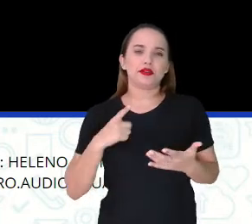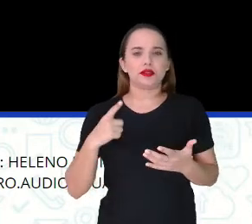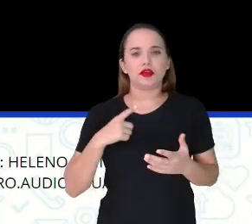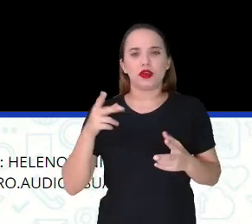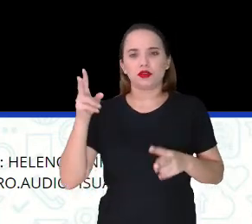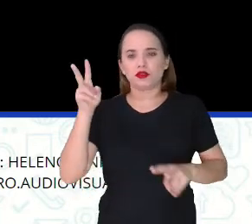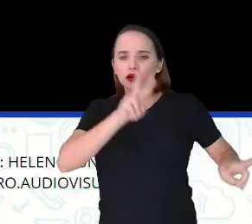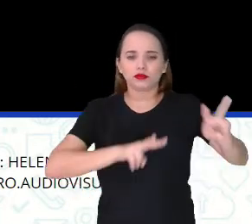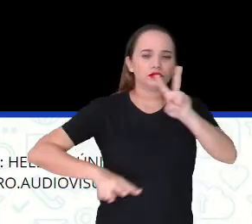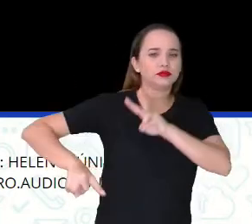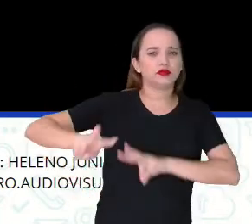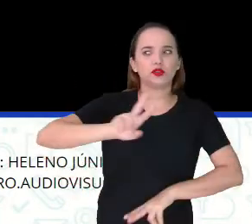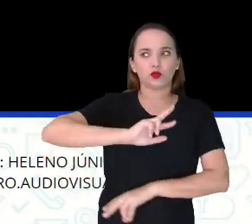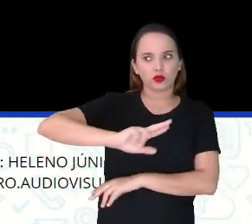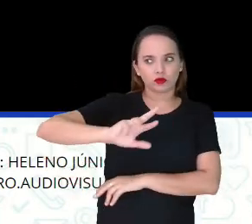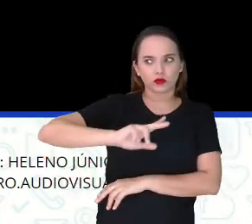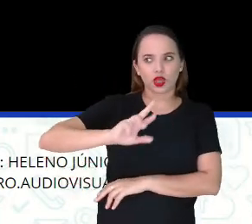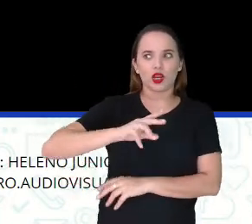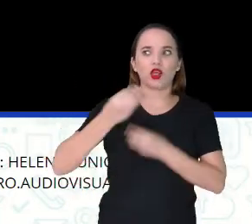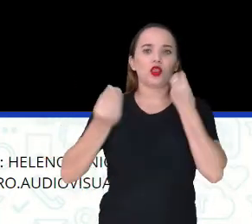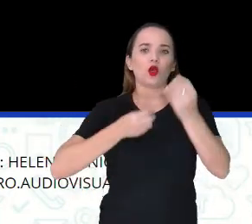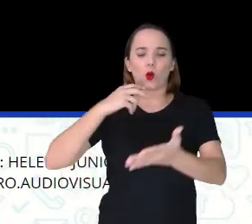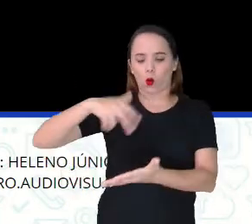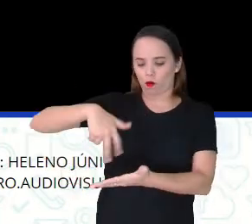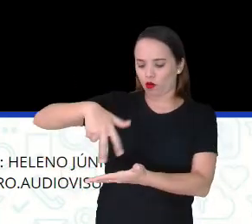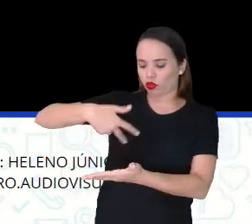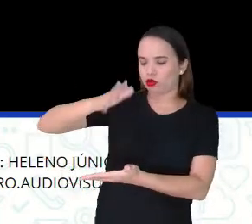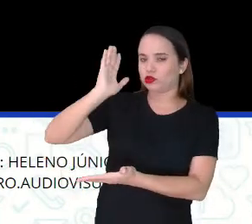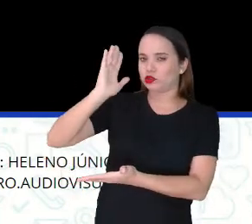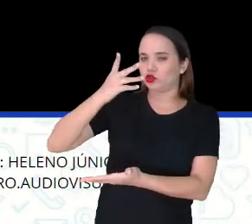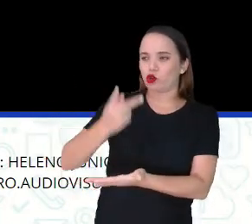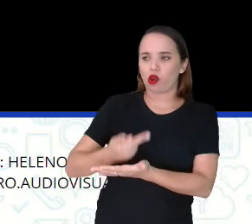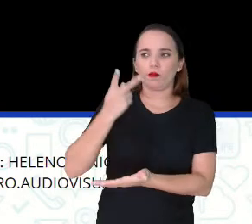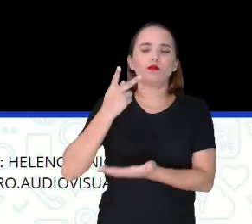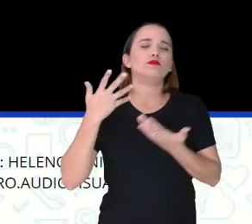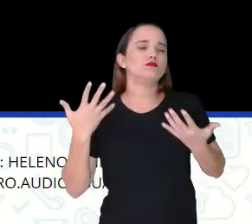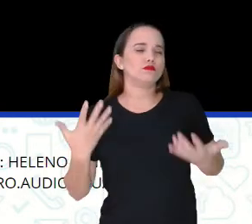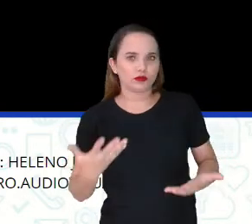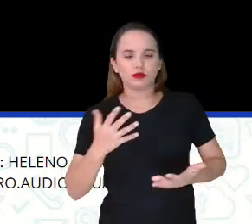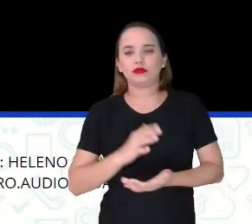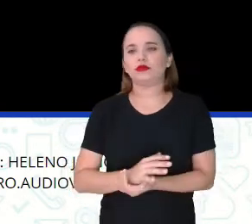visão diferenciada de como a dança ela já ocorria.